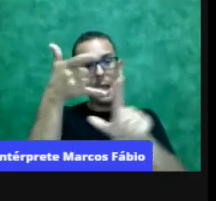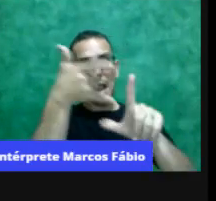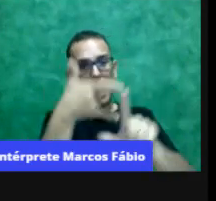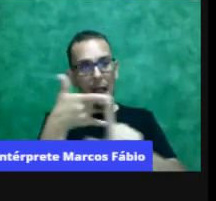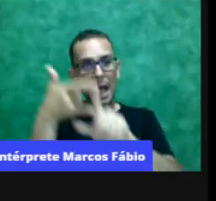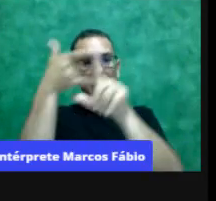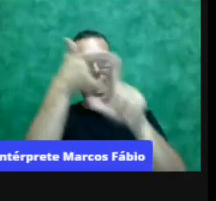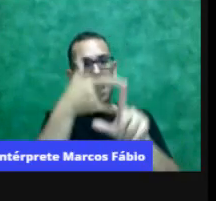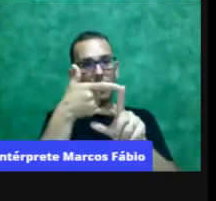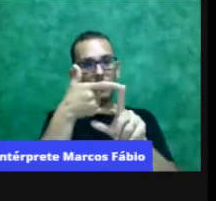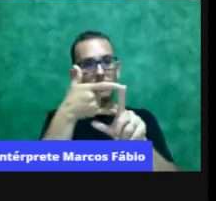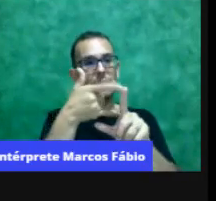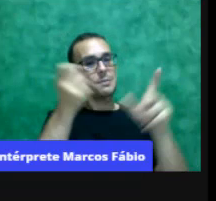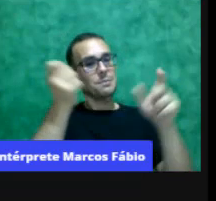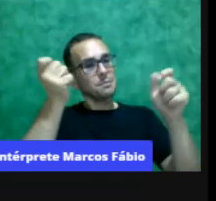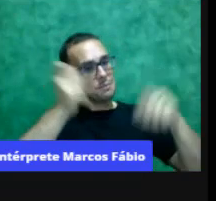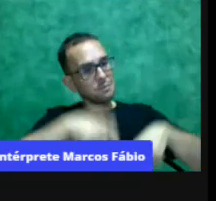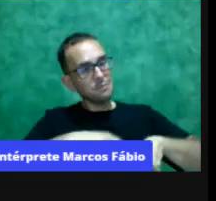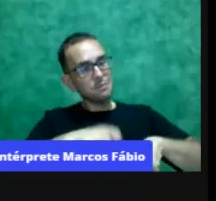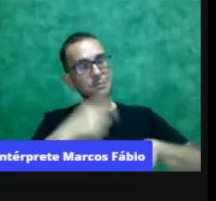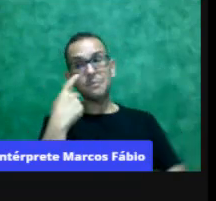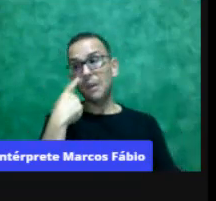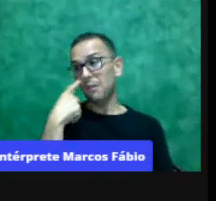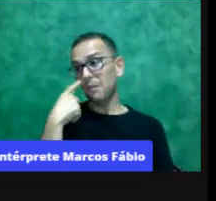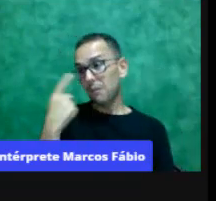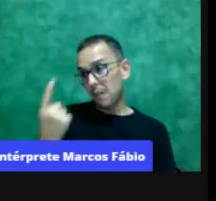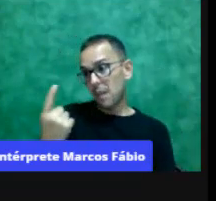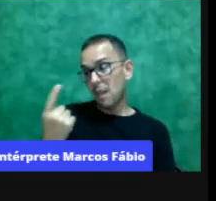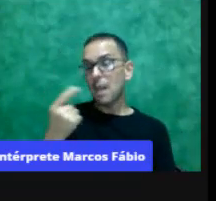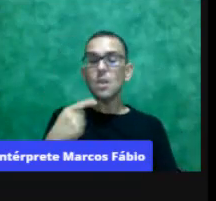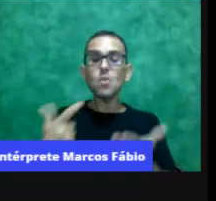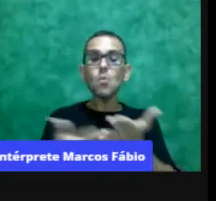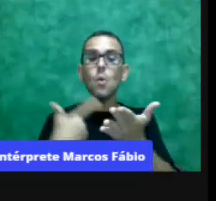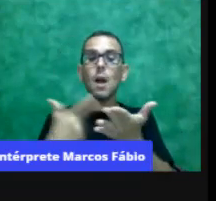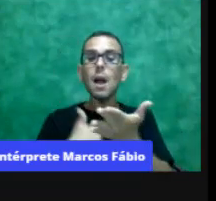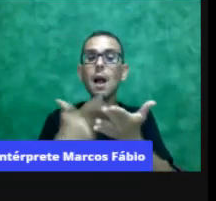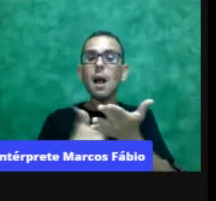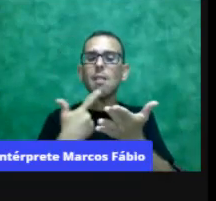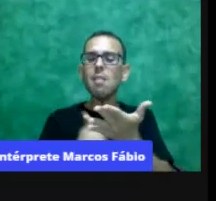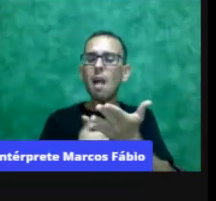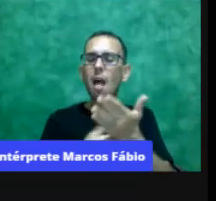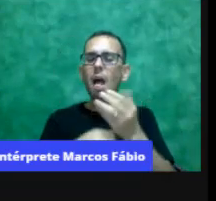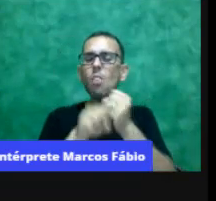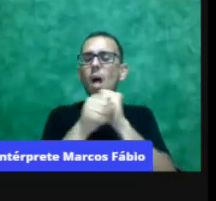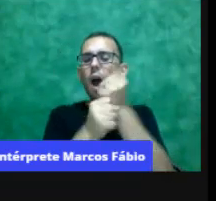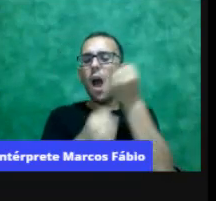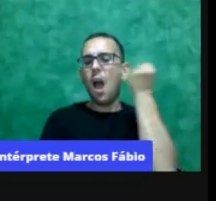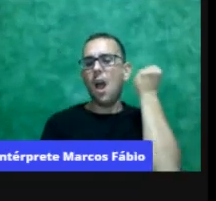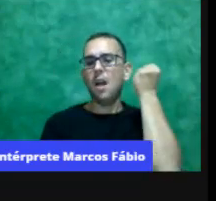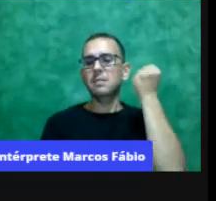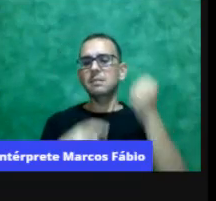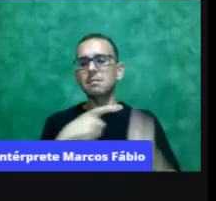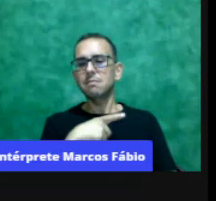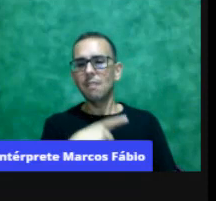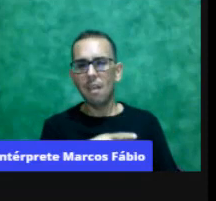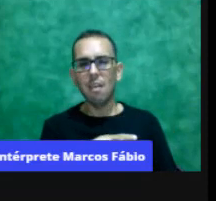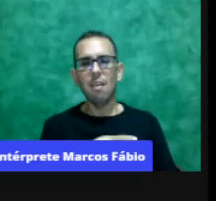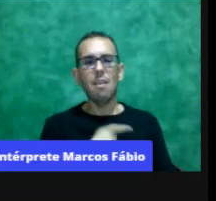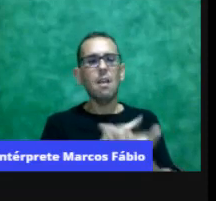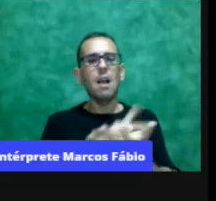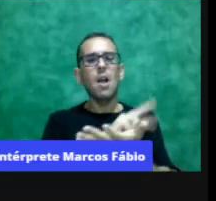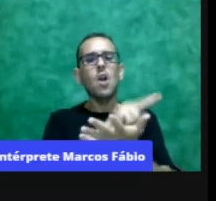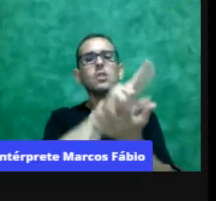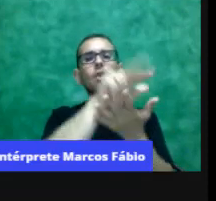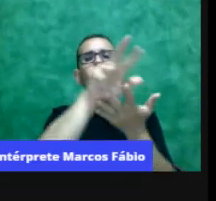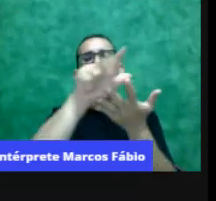da Maiara e da Will, vai ver essa questão de que o caderno, às vezes, ele é muito comprido, que traz um monte de história, a